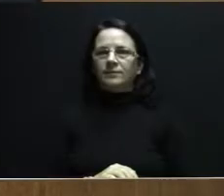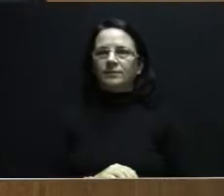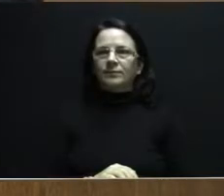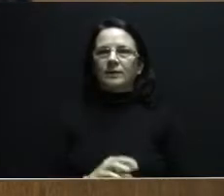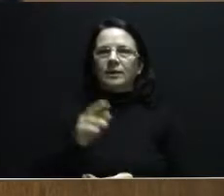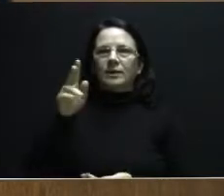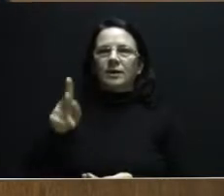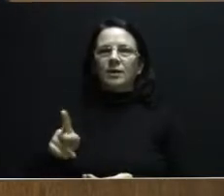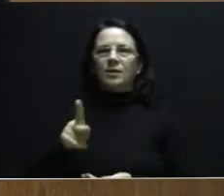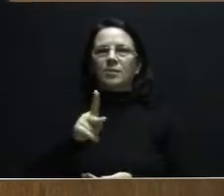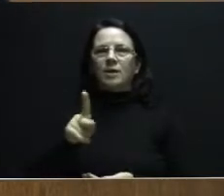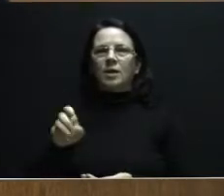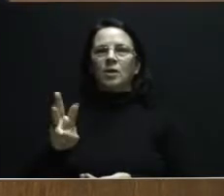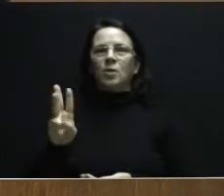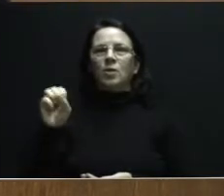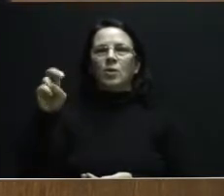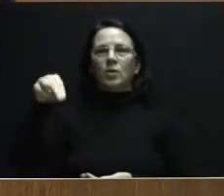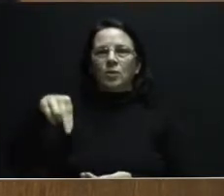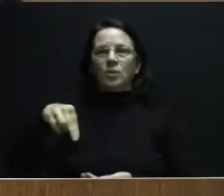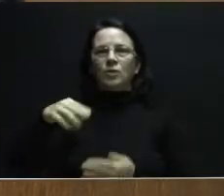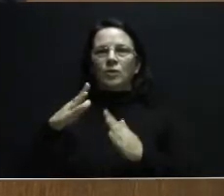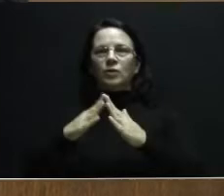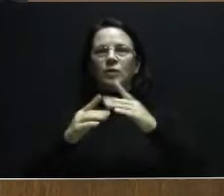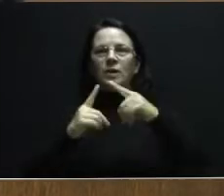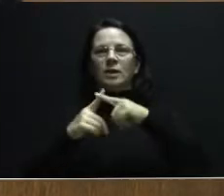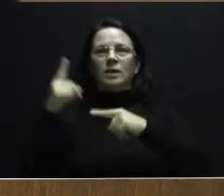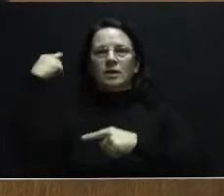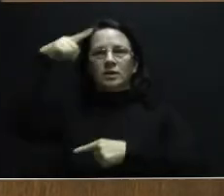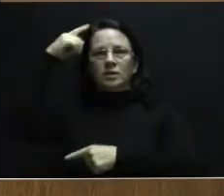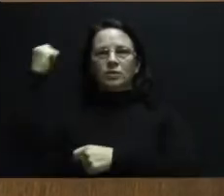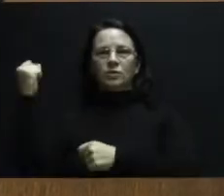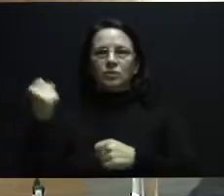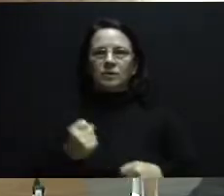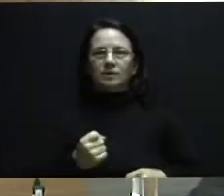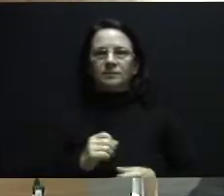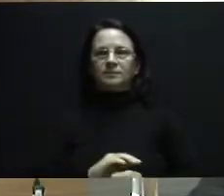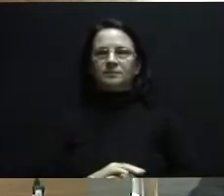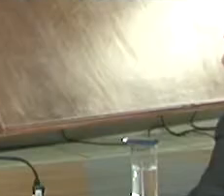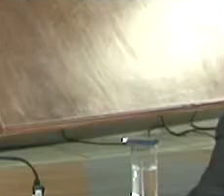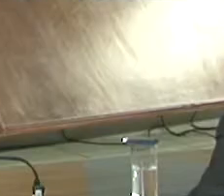Reverendíssimo Padre Wilson, da paróquia São Judas Tadeu.